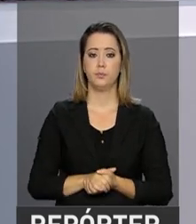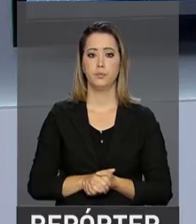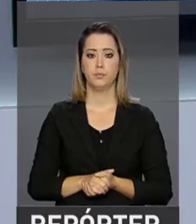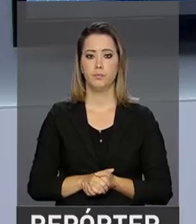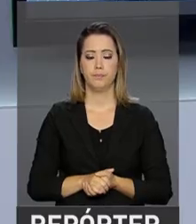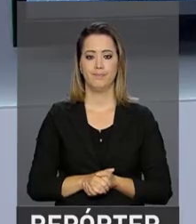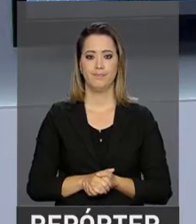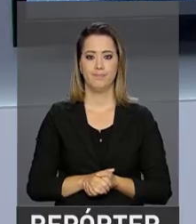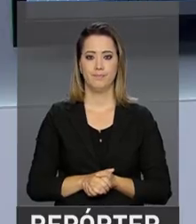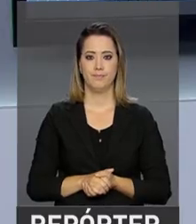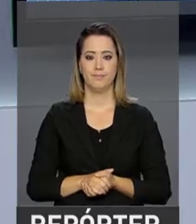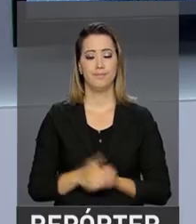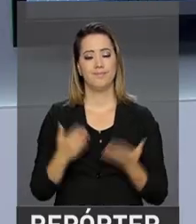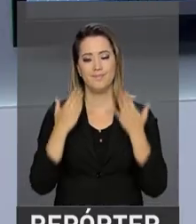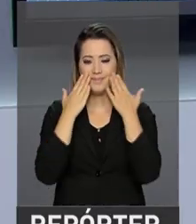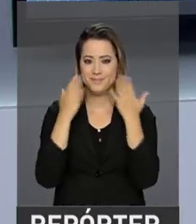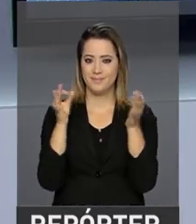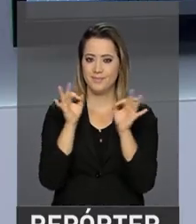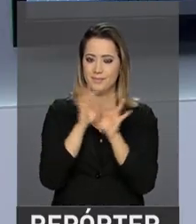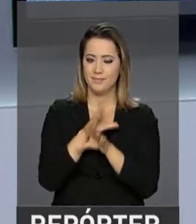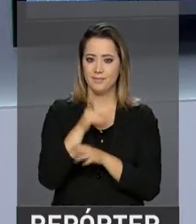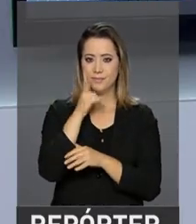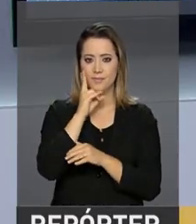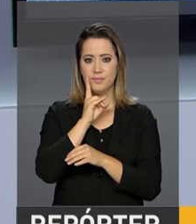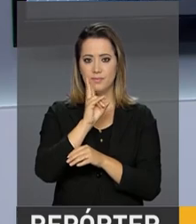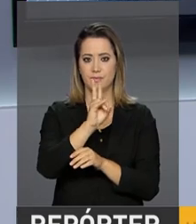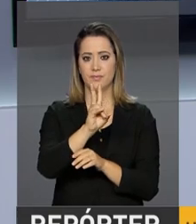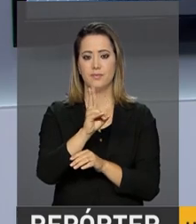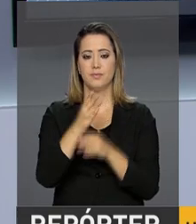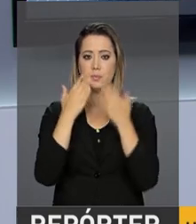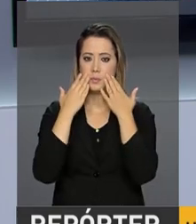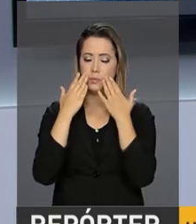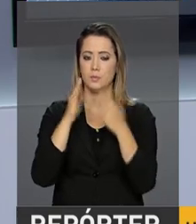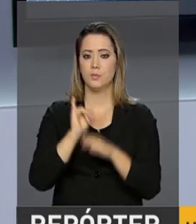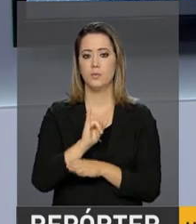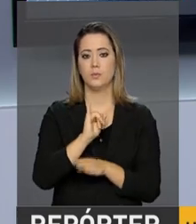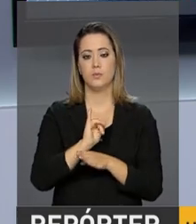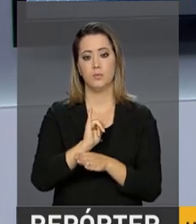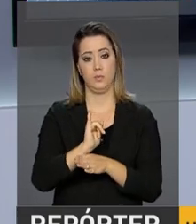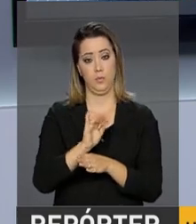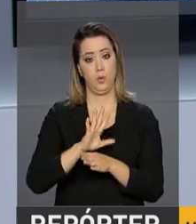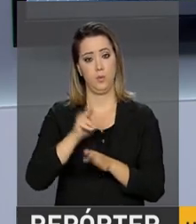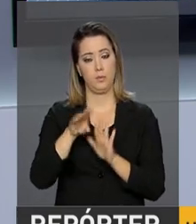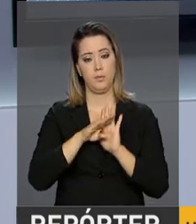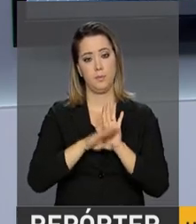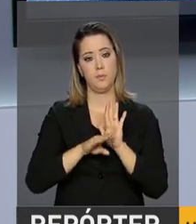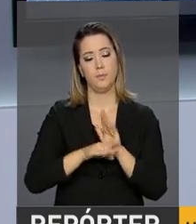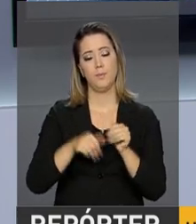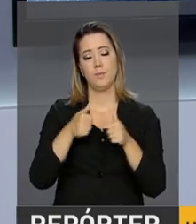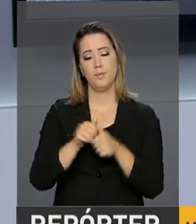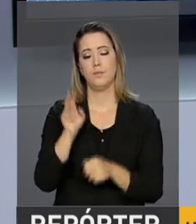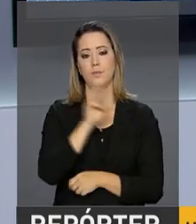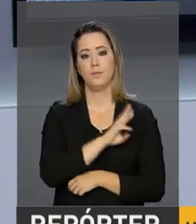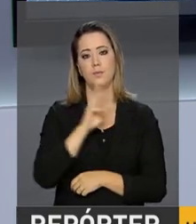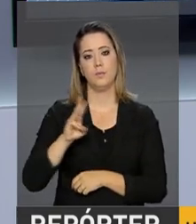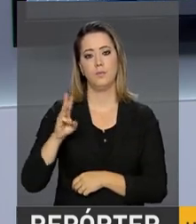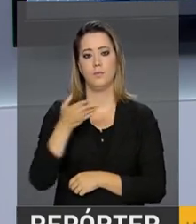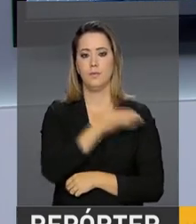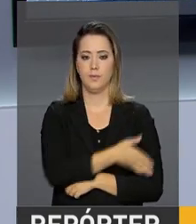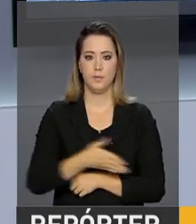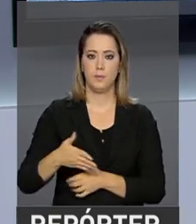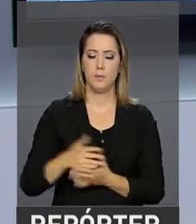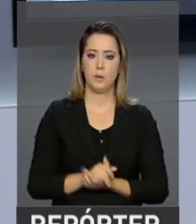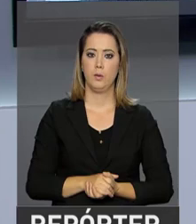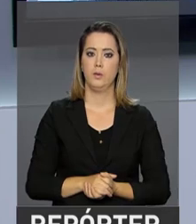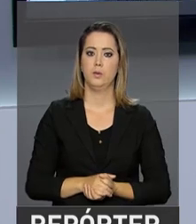Vargas o repórter NBR fica por aqui você pode rever as reportagens no YouTube e toda a nossa programação está disponível